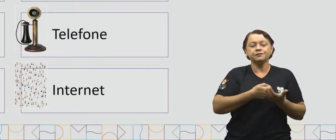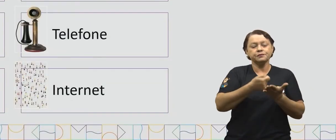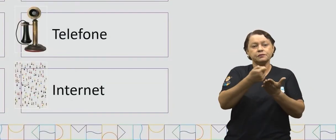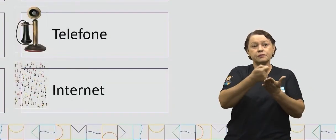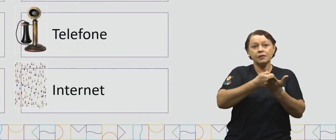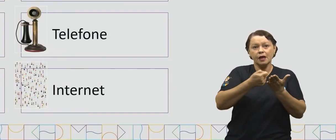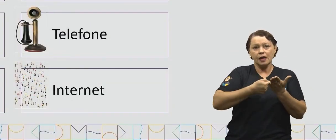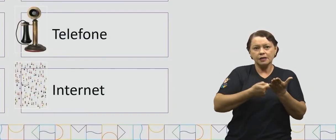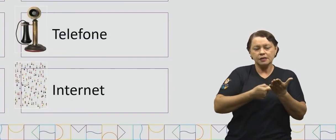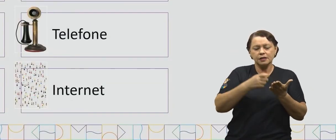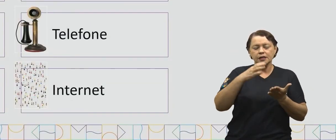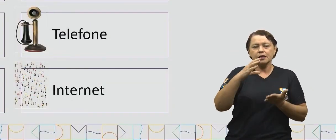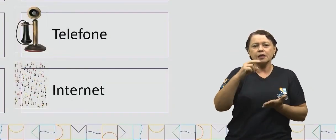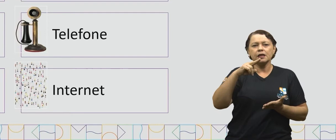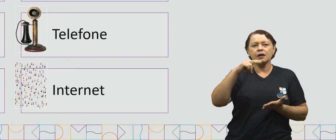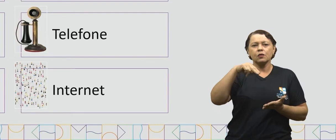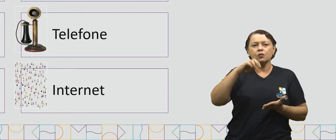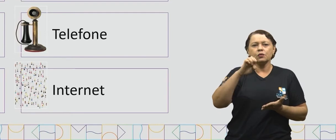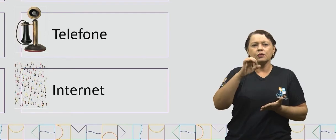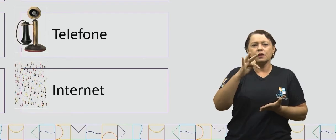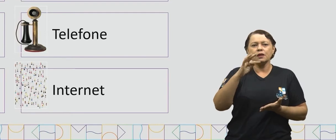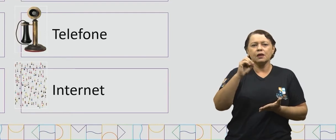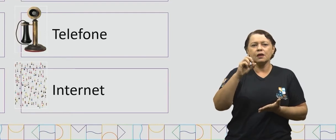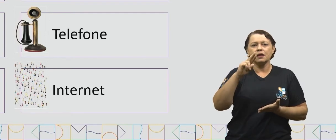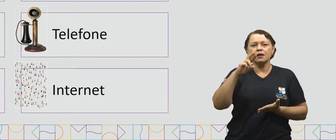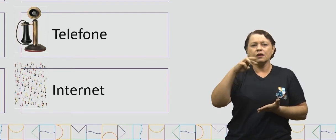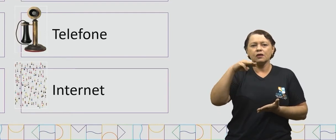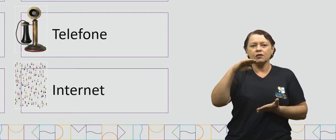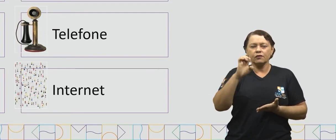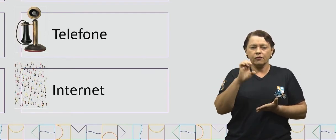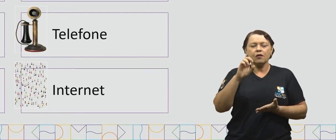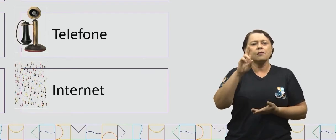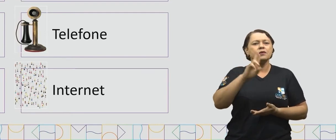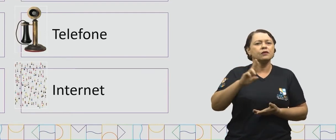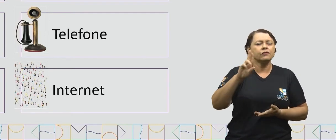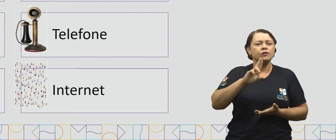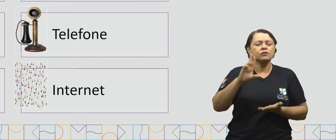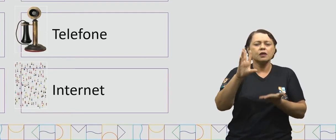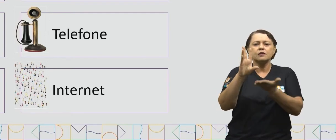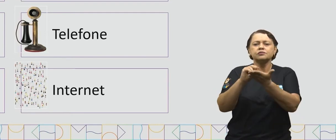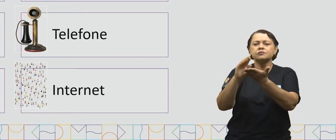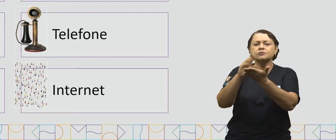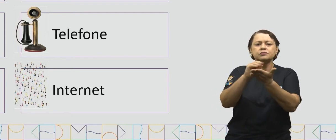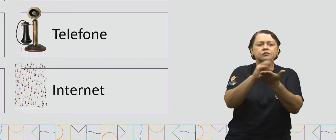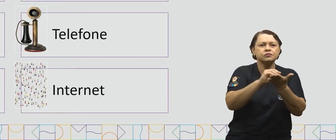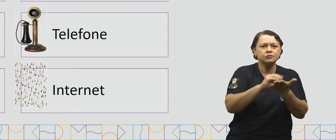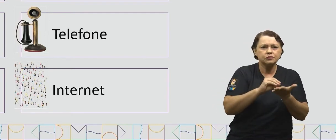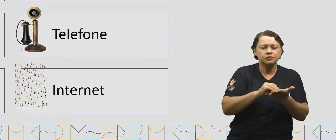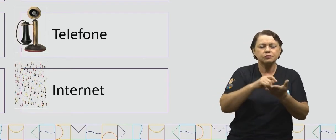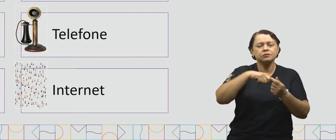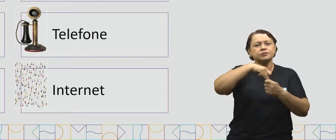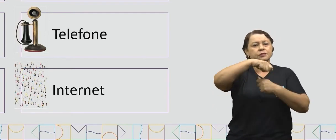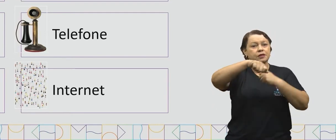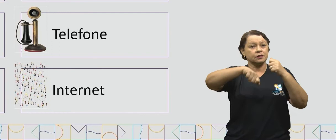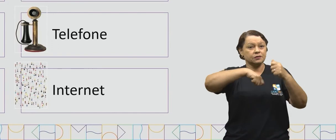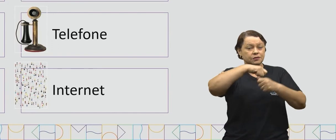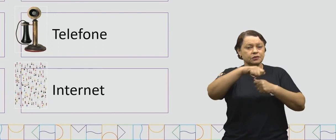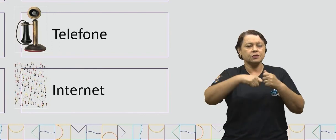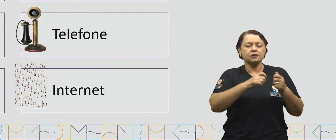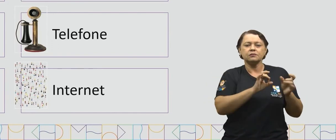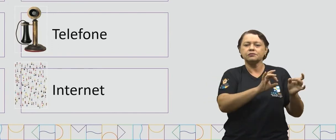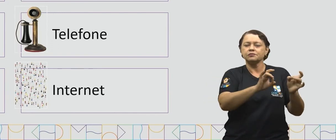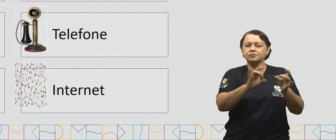escrita cuneiforme, que foi usada principalmente para fazer registros relacionados à administração